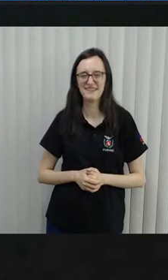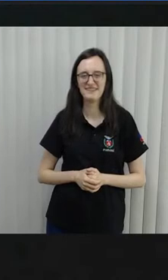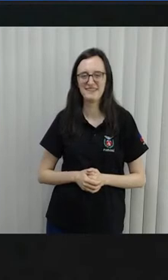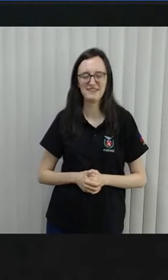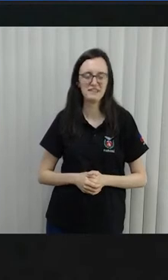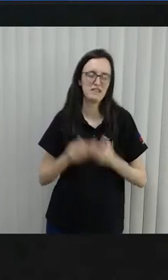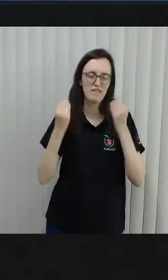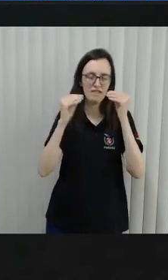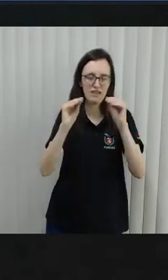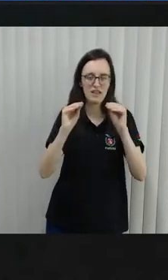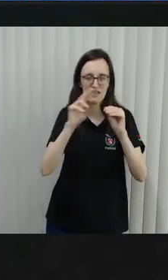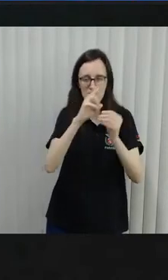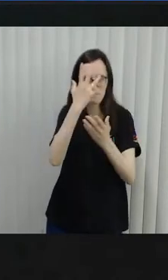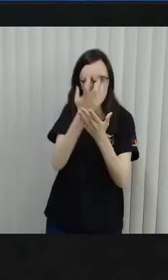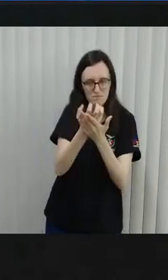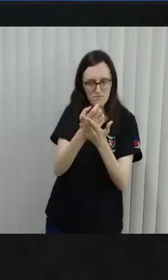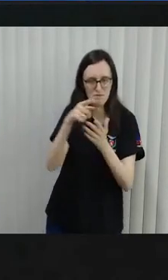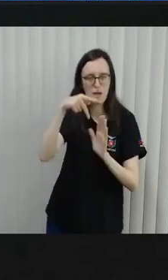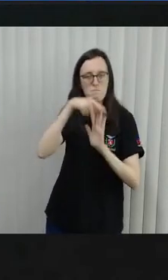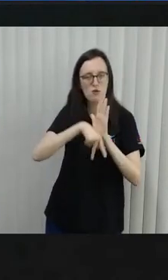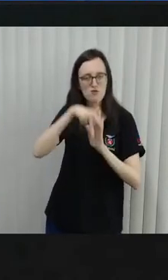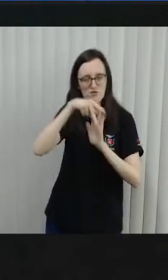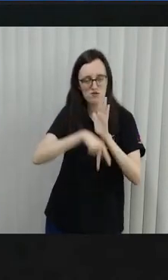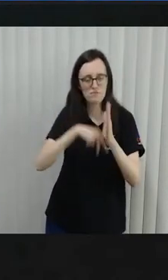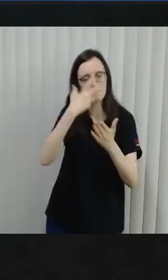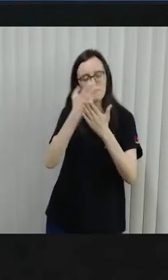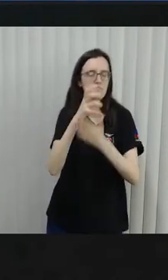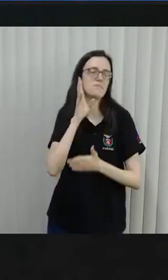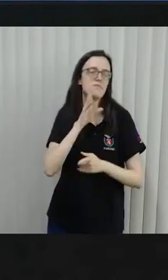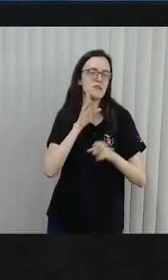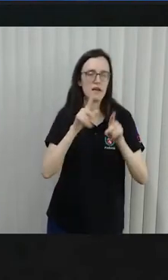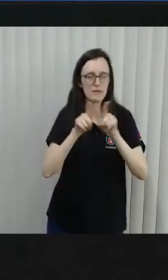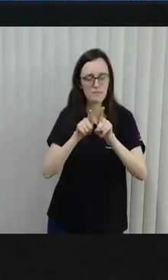Live? Eu vou ver a página do projeto, isso aqui é bem legal.